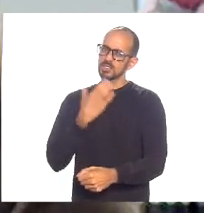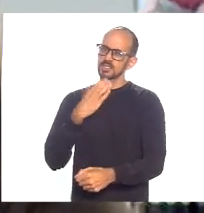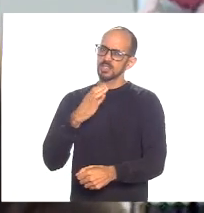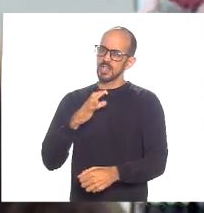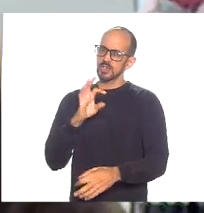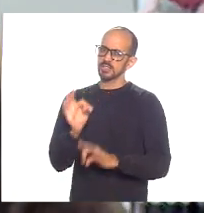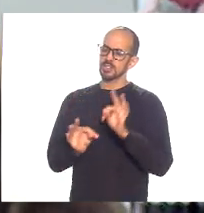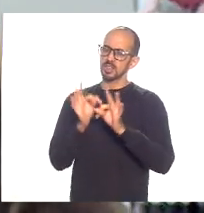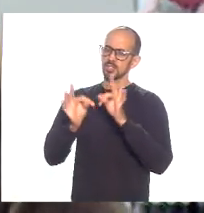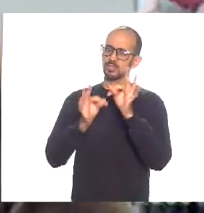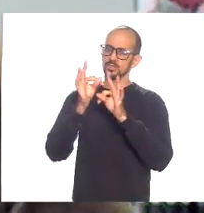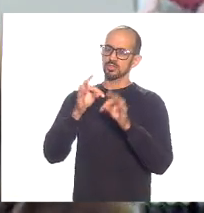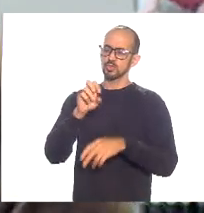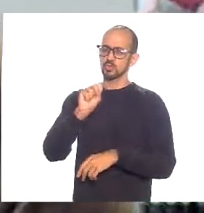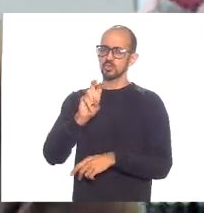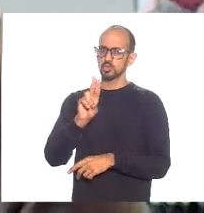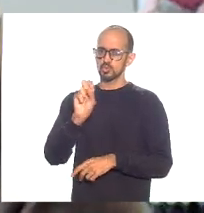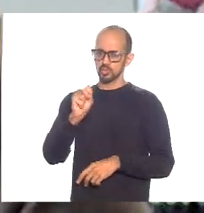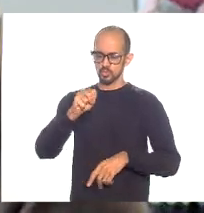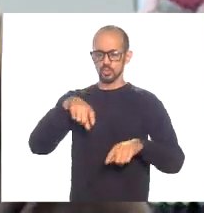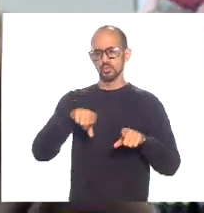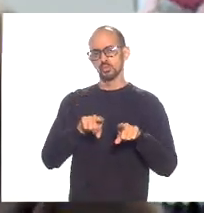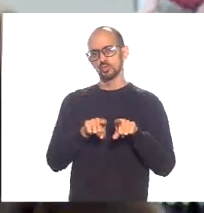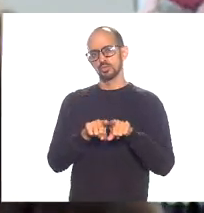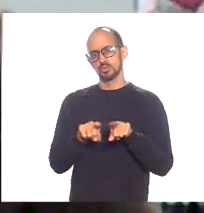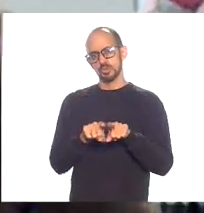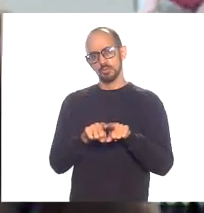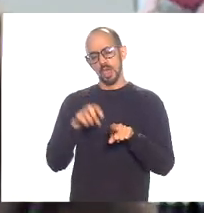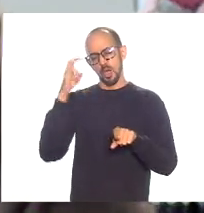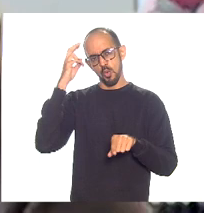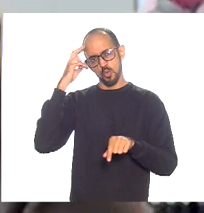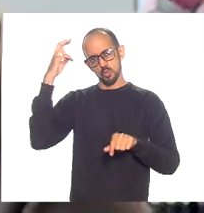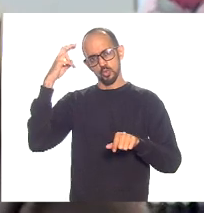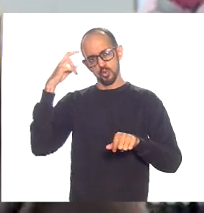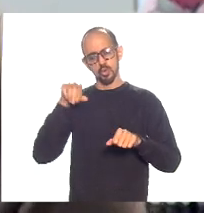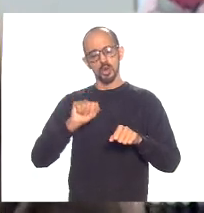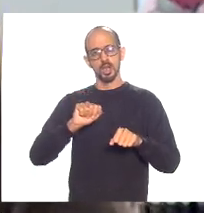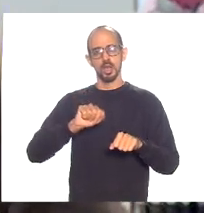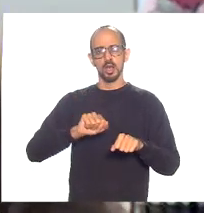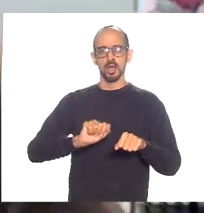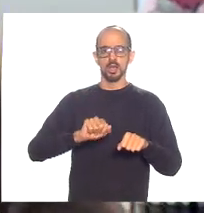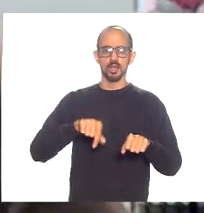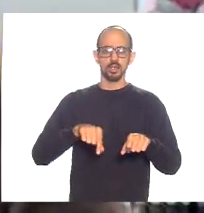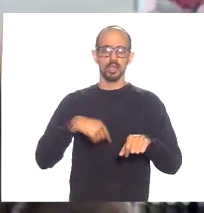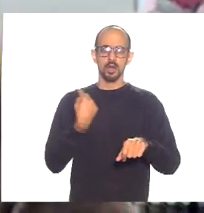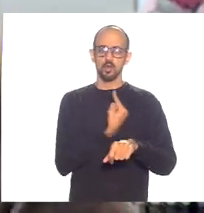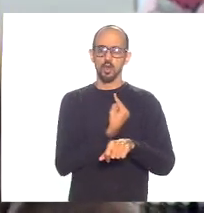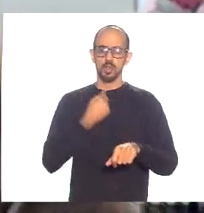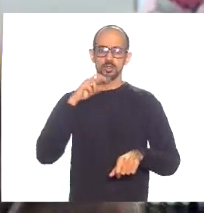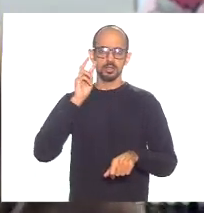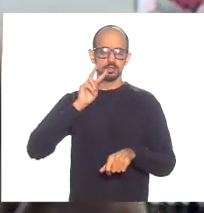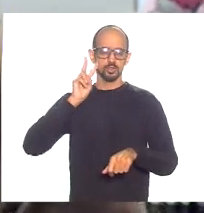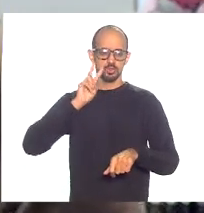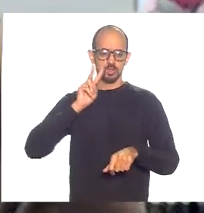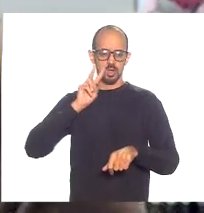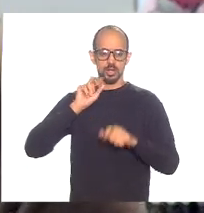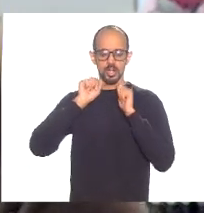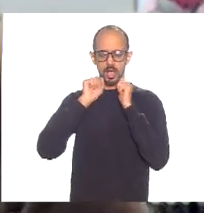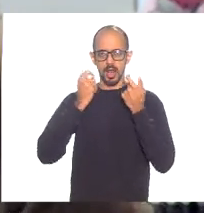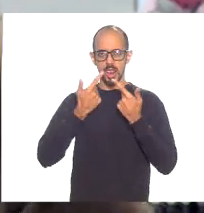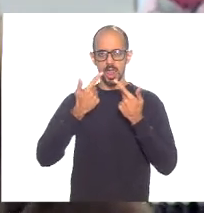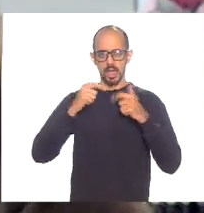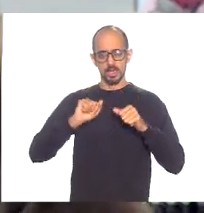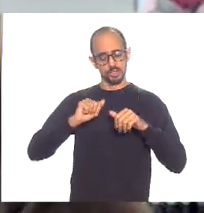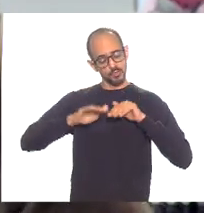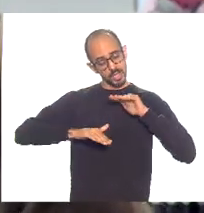fortalecer o Sistema Único de Saúde, fortalecer a cultura, fortalecer a nossa história, aliás, dá mais um passo nesse